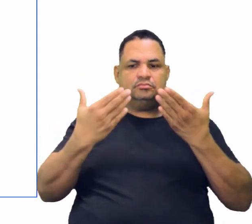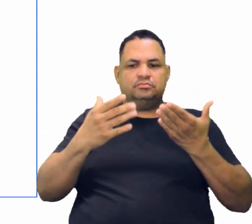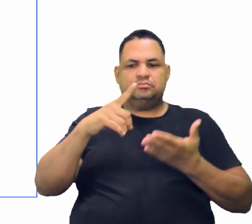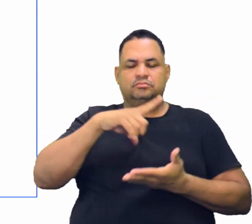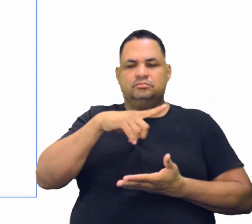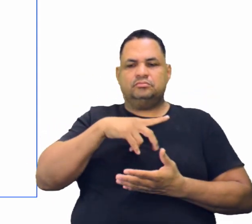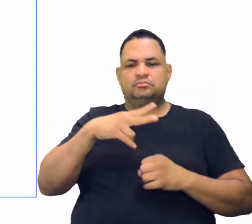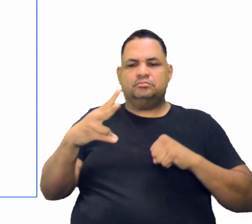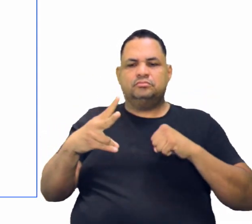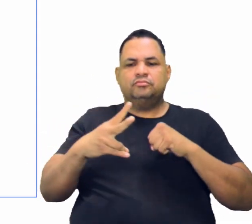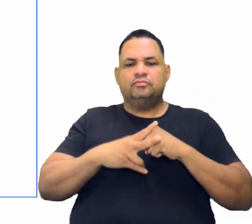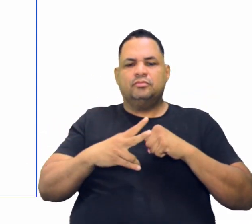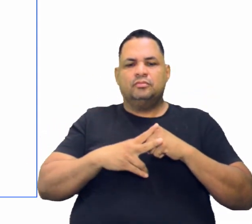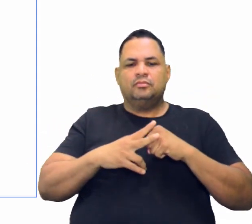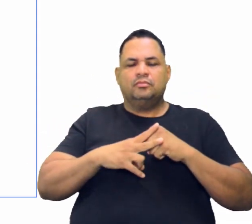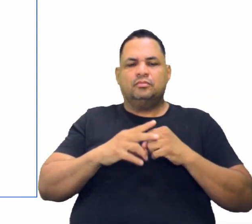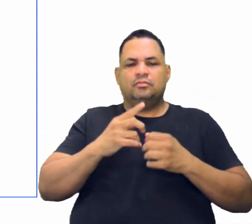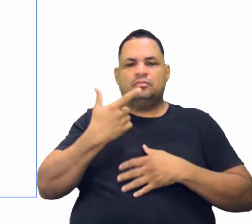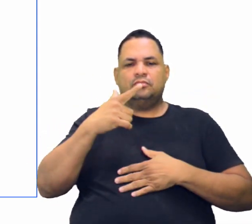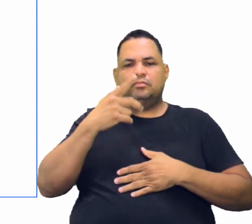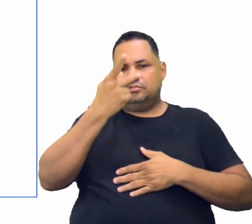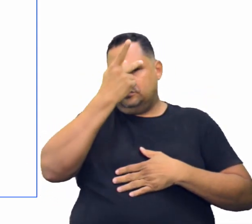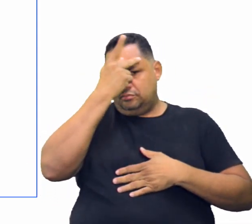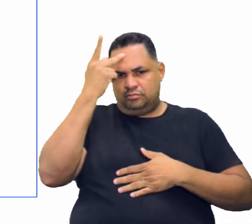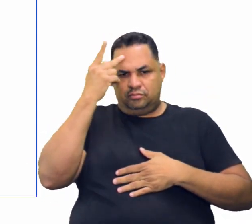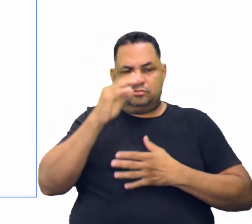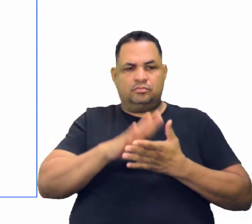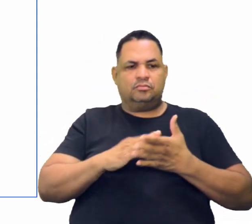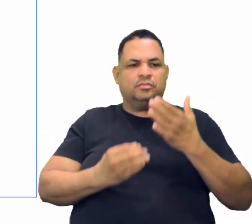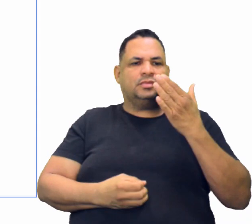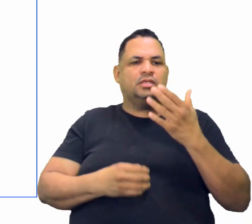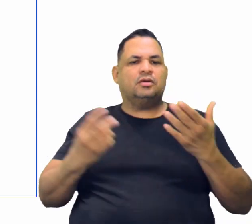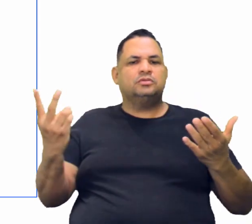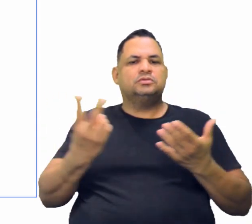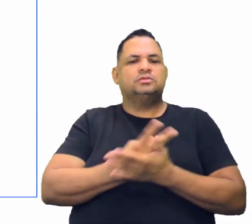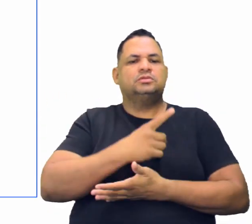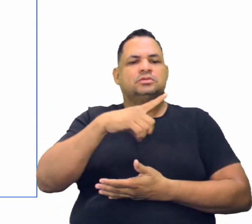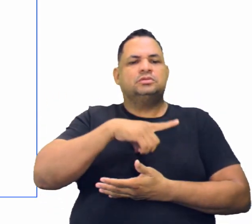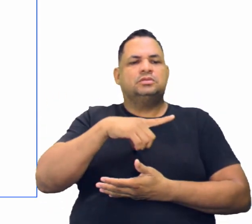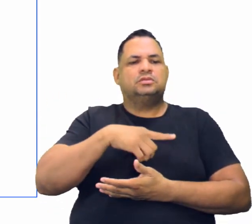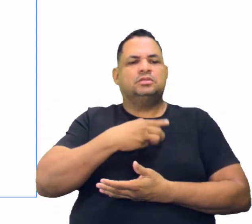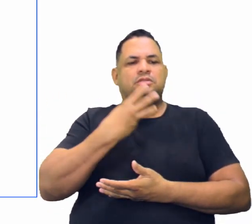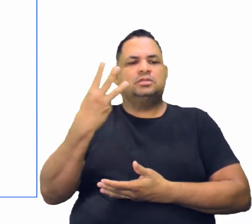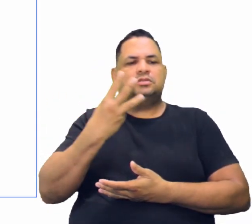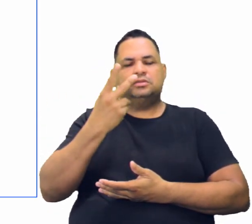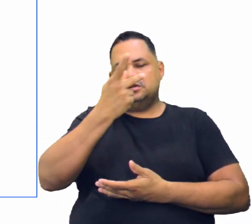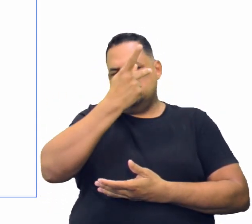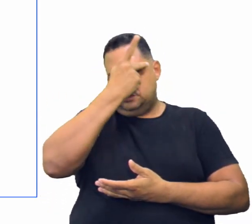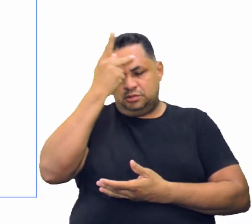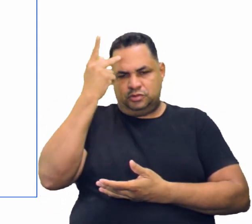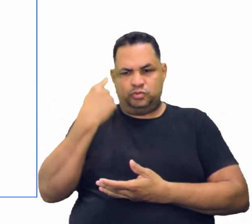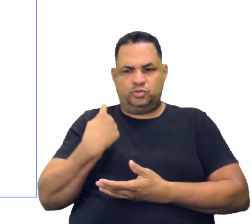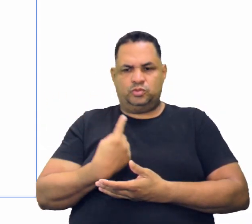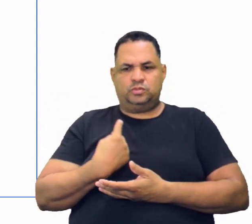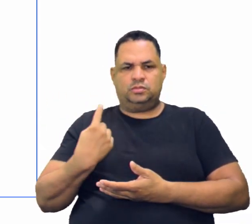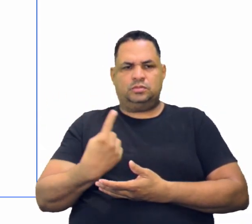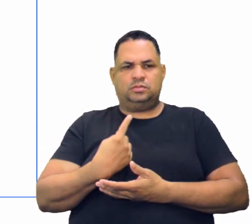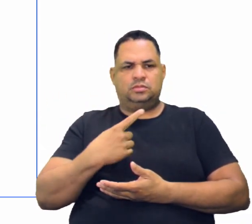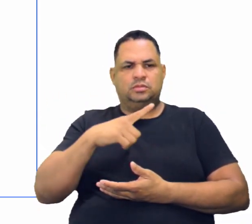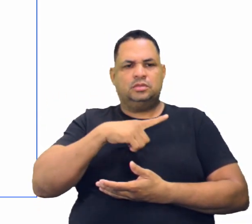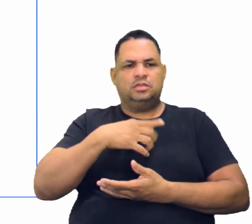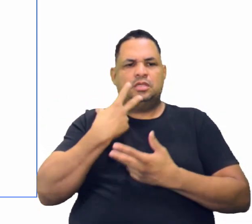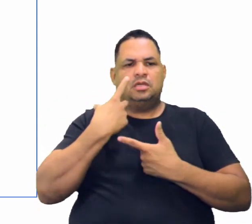verbos impessoais, ele sempre vai ficar na terceira pessoa do singular. Lembra disso? Há na